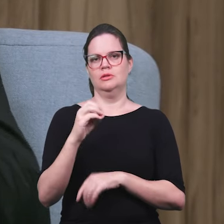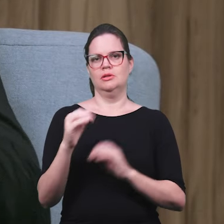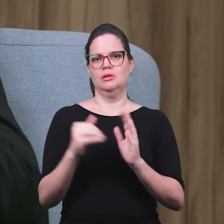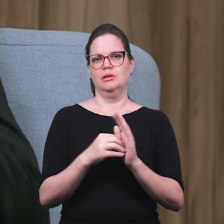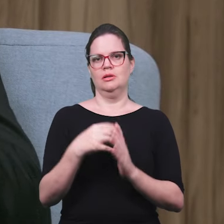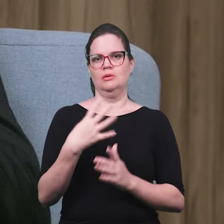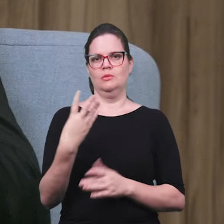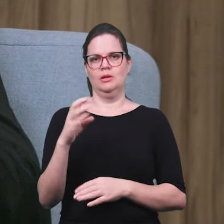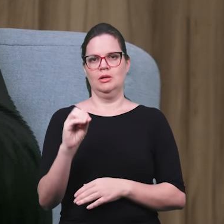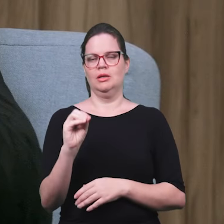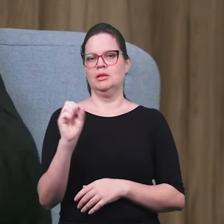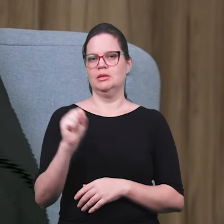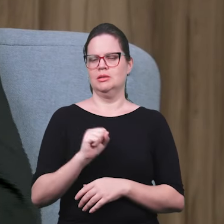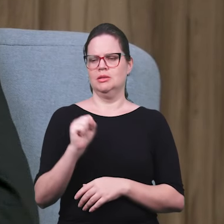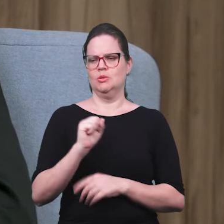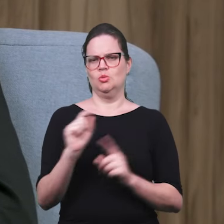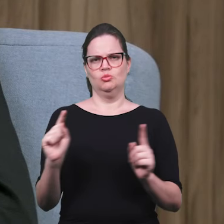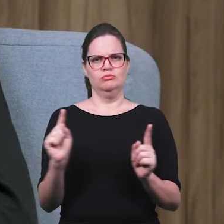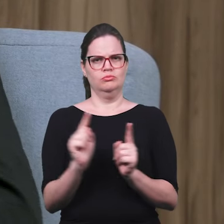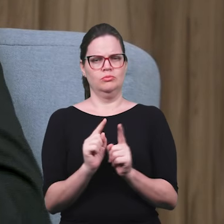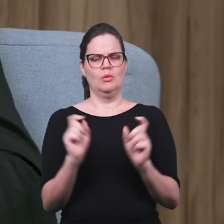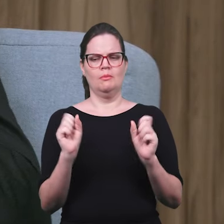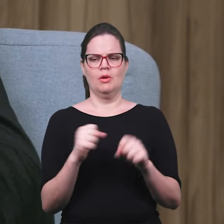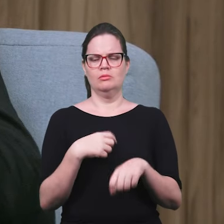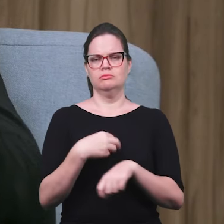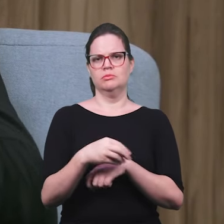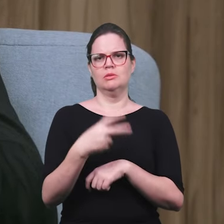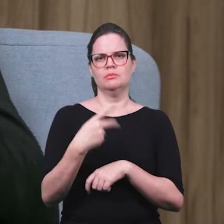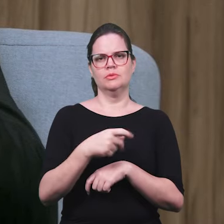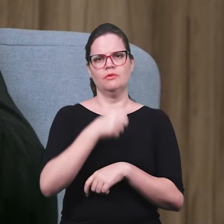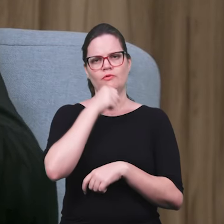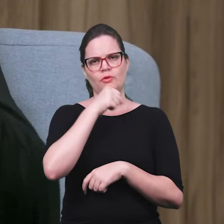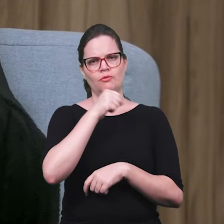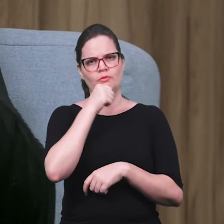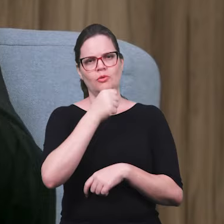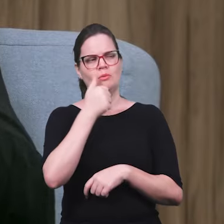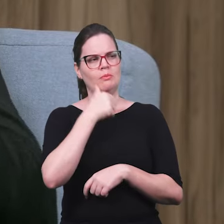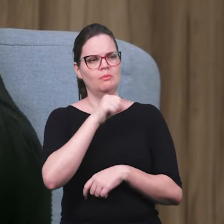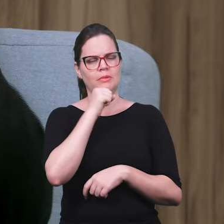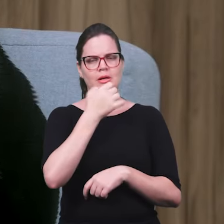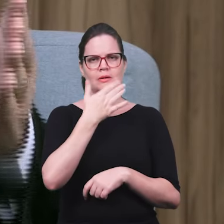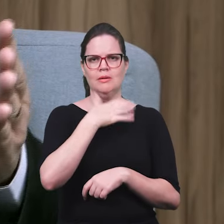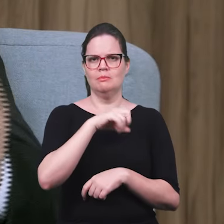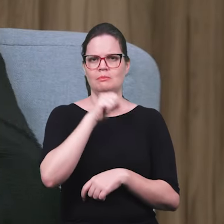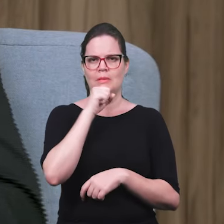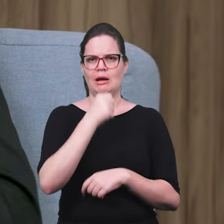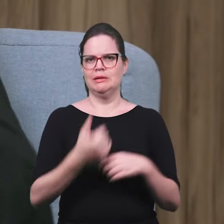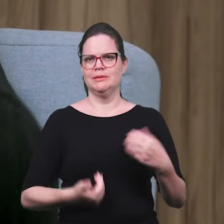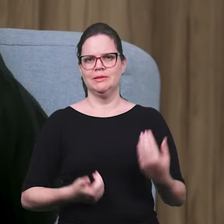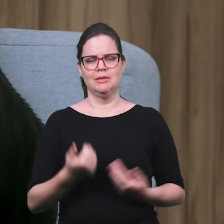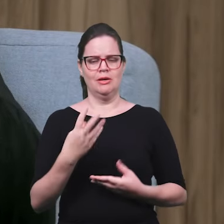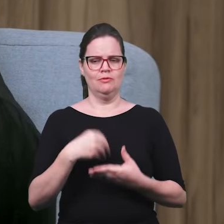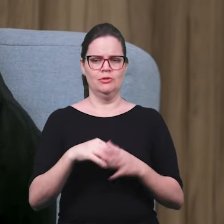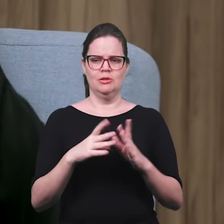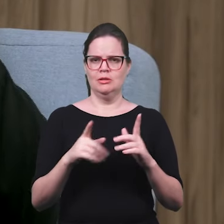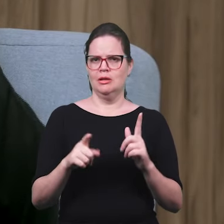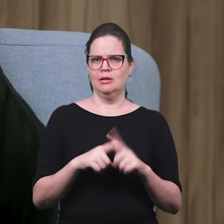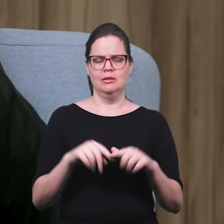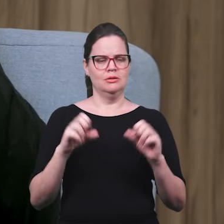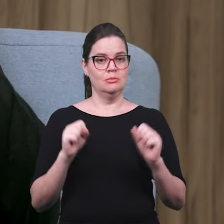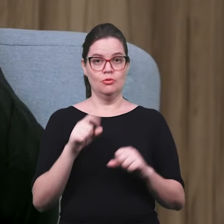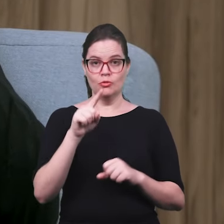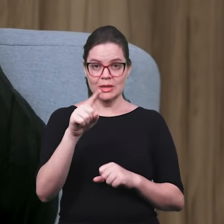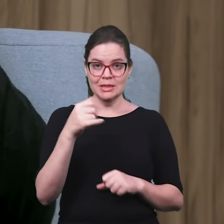40 segundos, bem curto, e manda o seu recado, um recado para o avô, para a avó, para o seu pai, para sua mãe, para o irmão da igreja, ou você que é um irmão, uma